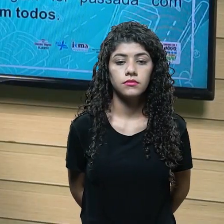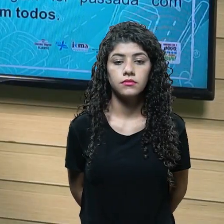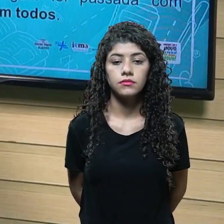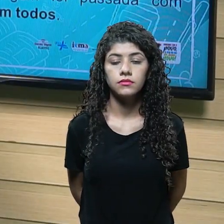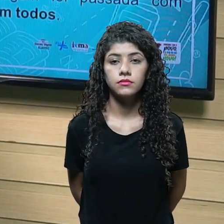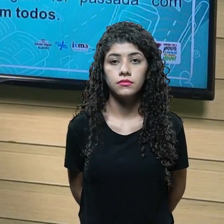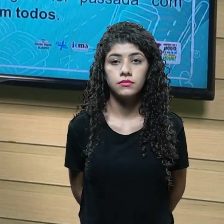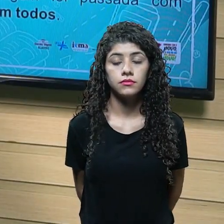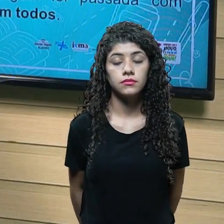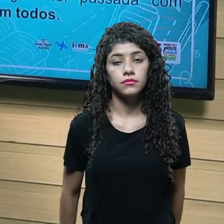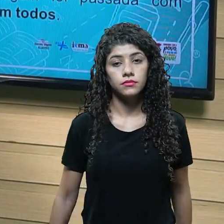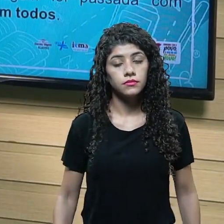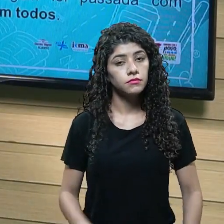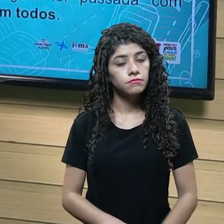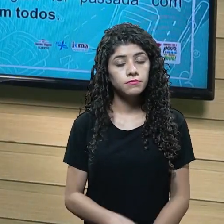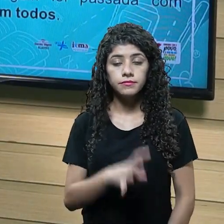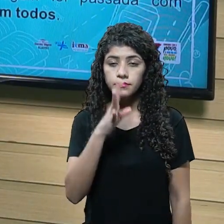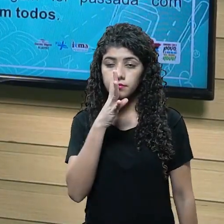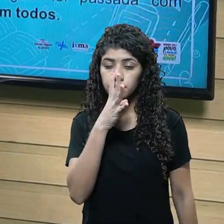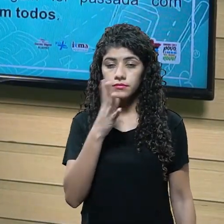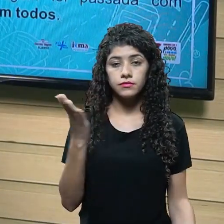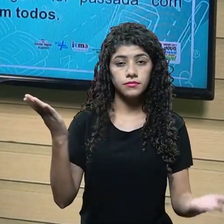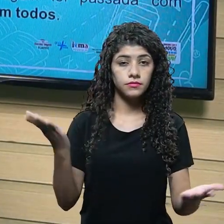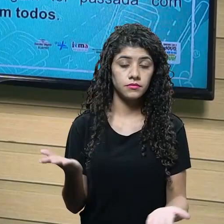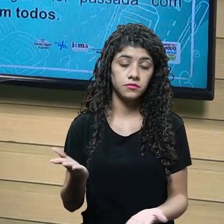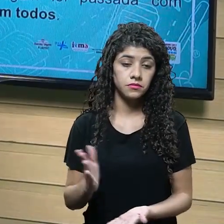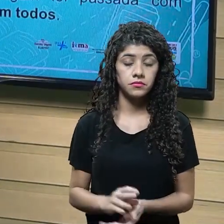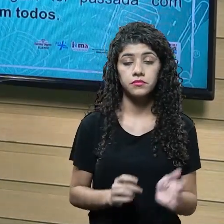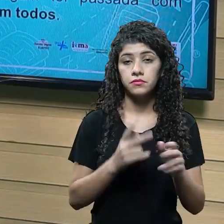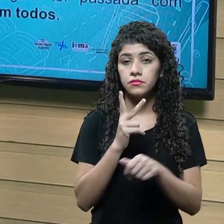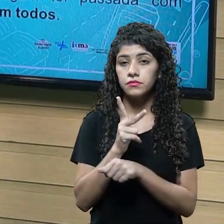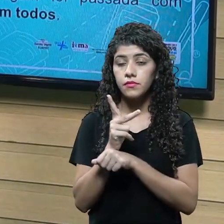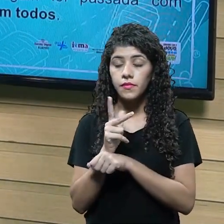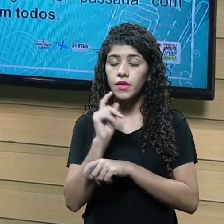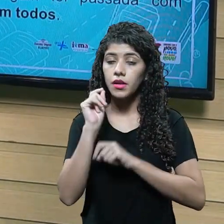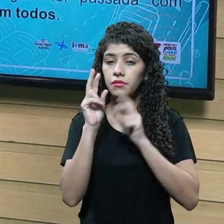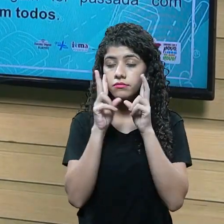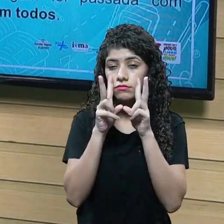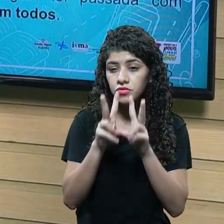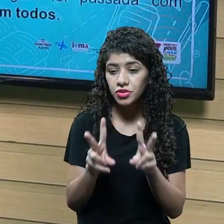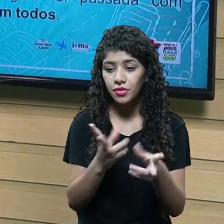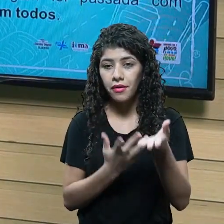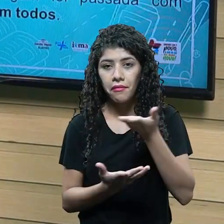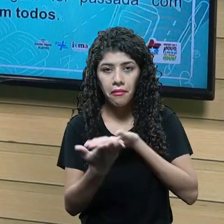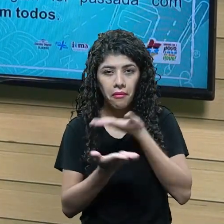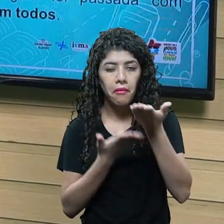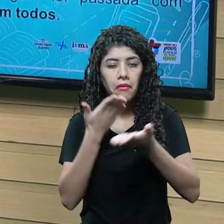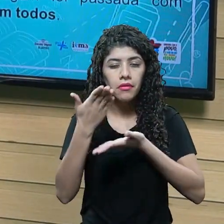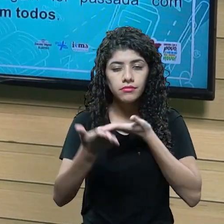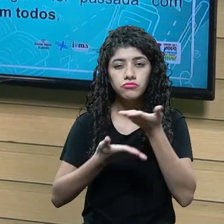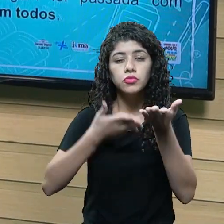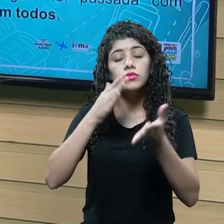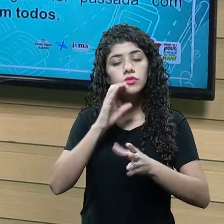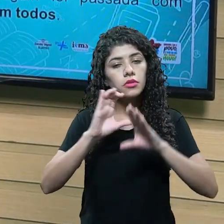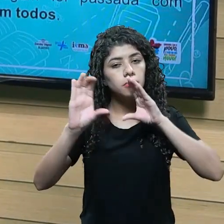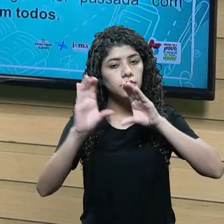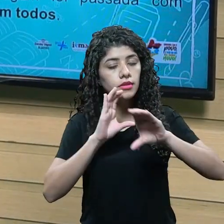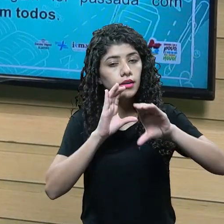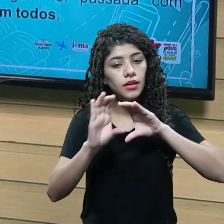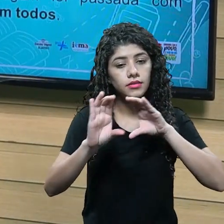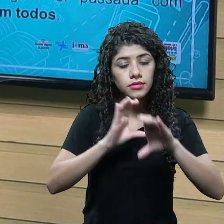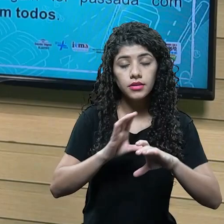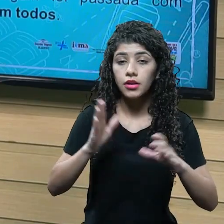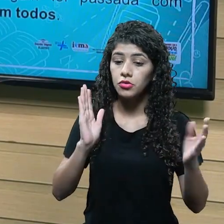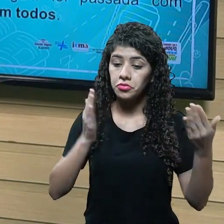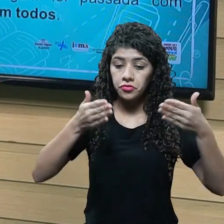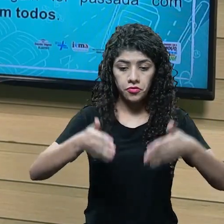Ok, pessoal? Como vocês assistiram agora o vídeo da Coca-Cola, vocês viram como é uma aplicação bem interativa. Utilizou a comunicação do cliente, atingiu seu público-alvo,